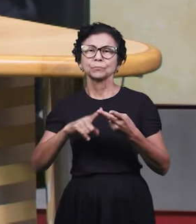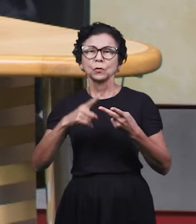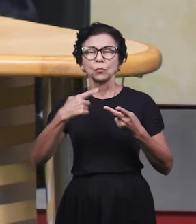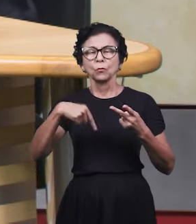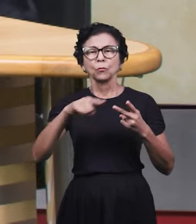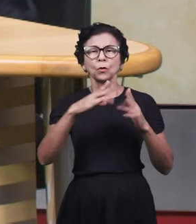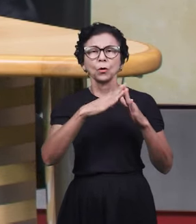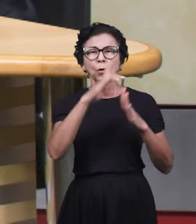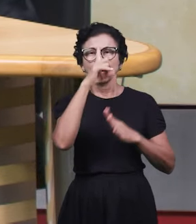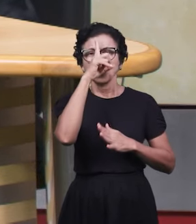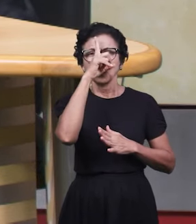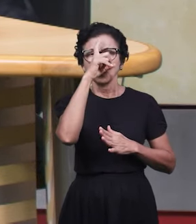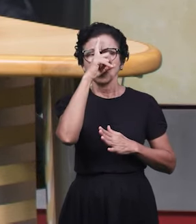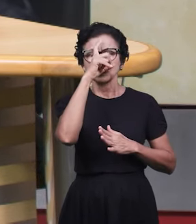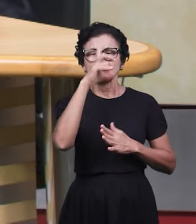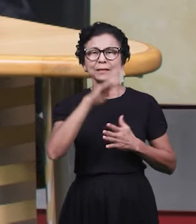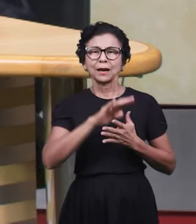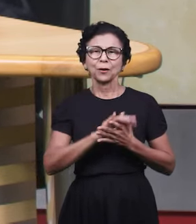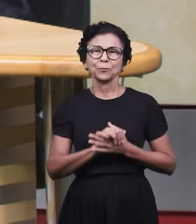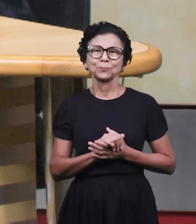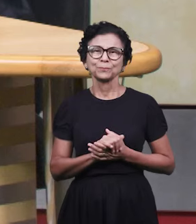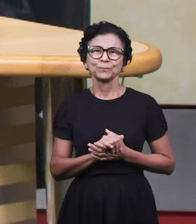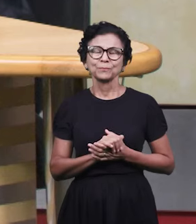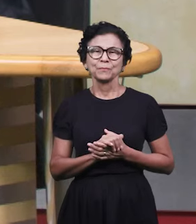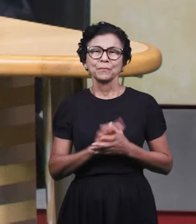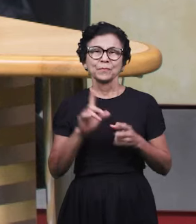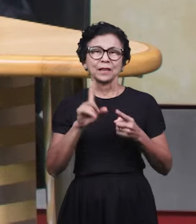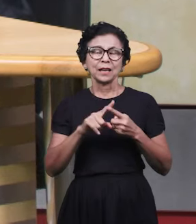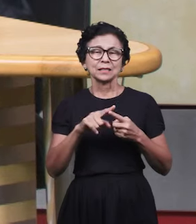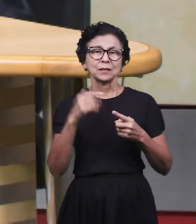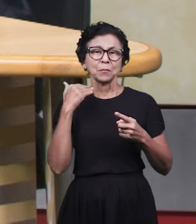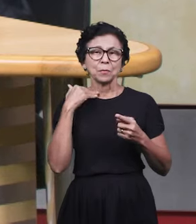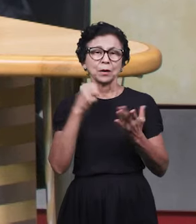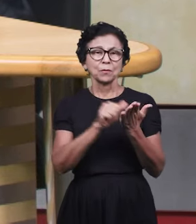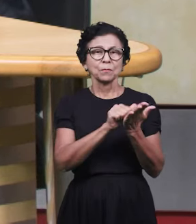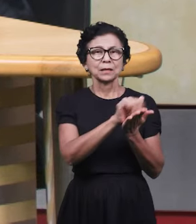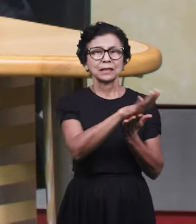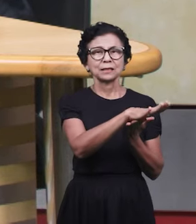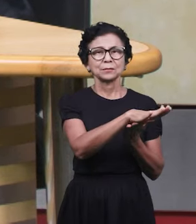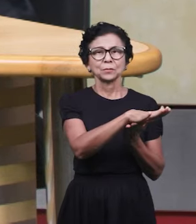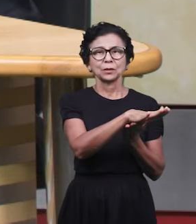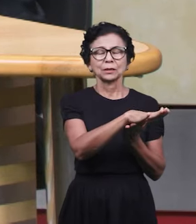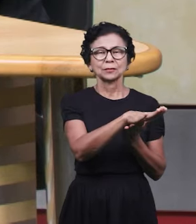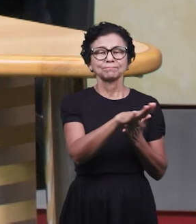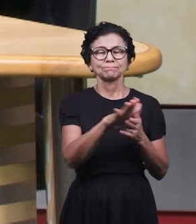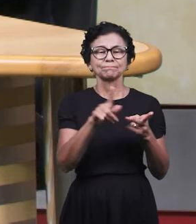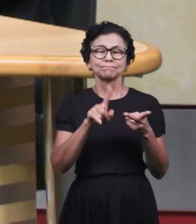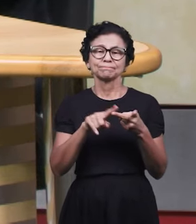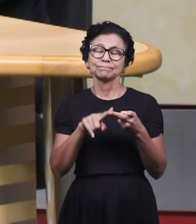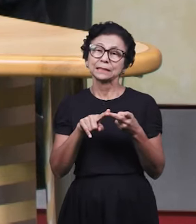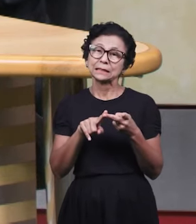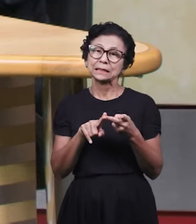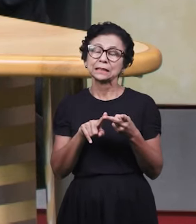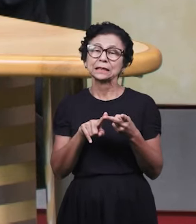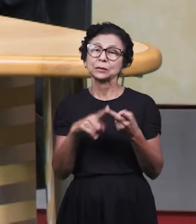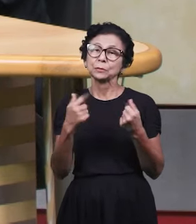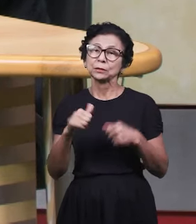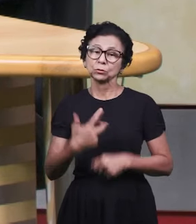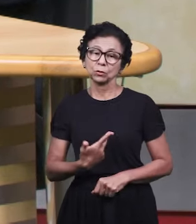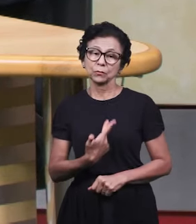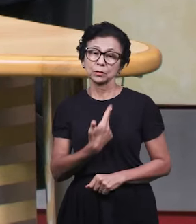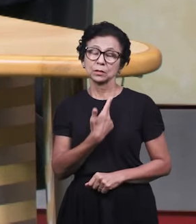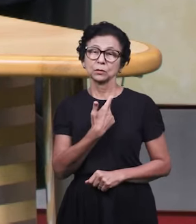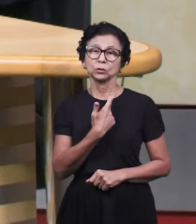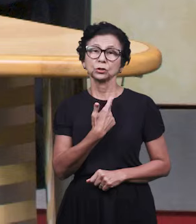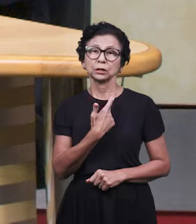os anjos, eles são... isso que é muito importante nós observarmos, porque o senhor pode dar uma ordem ao anjo para ir na sua casa.